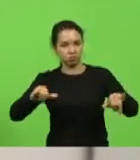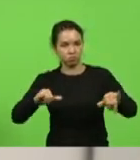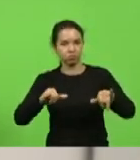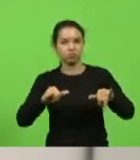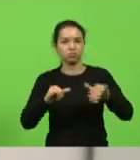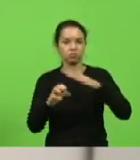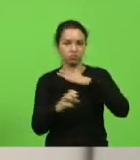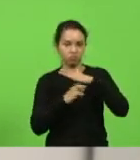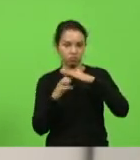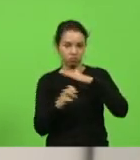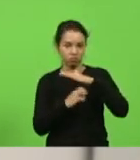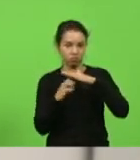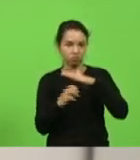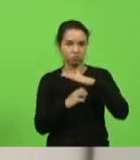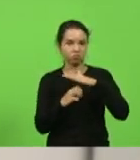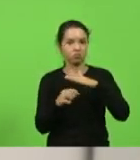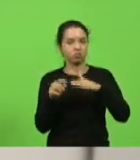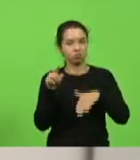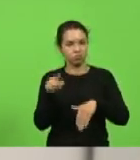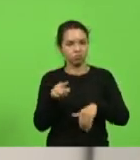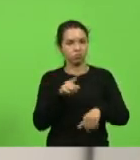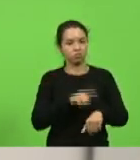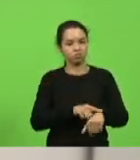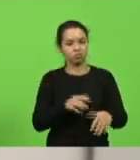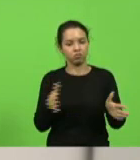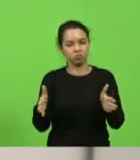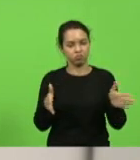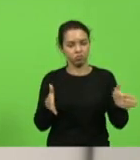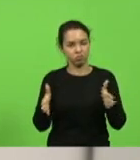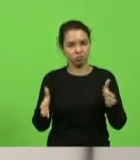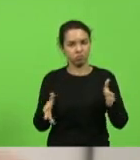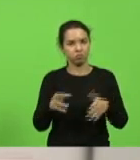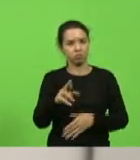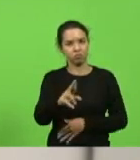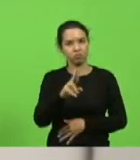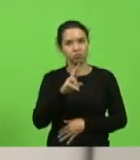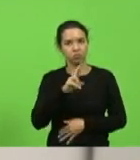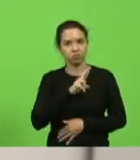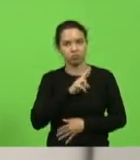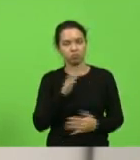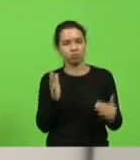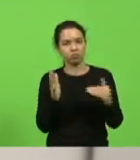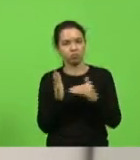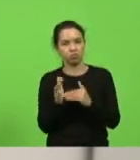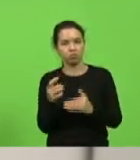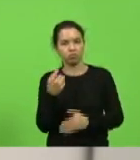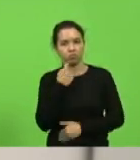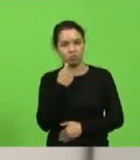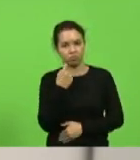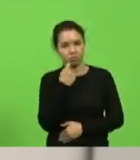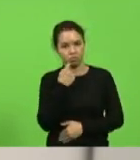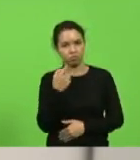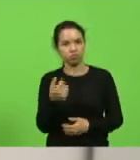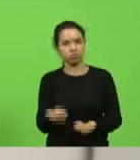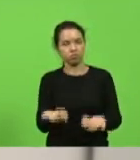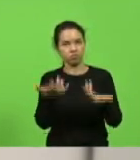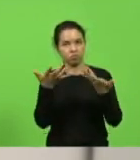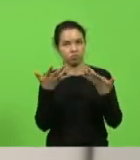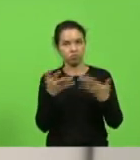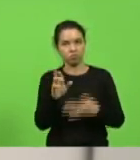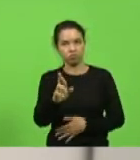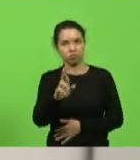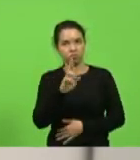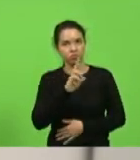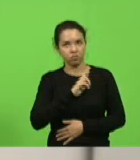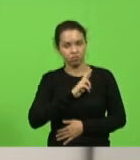Ela está ainda no prazo legal de resposta. Ela tem até sexta-feira para se manifestar. E, obviamente,